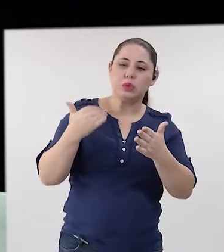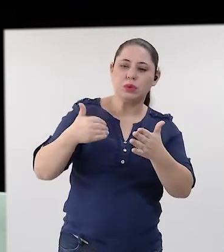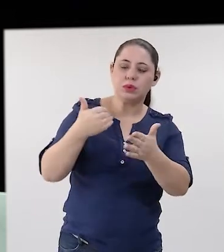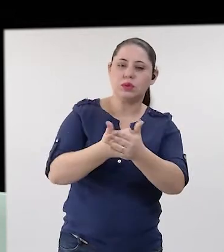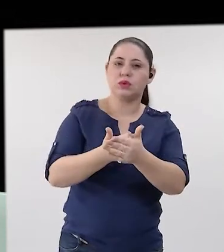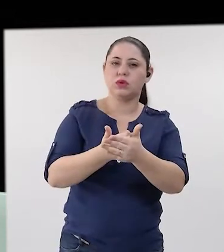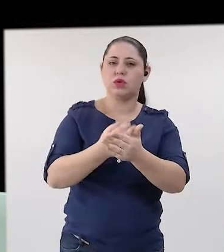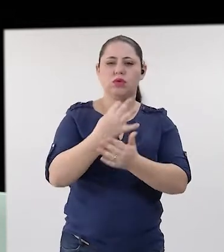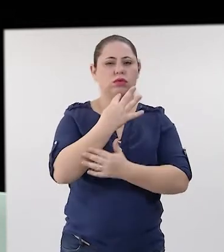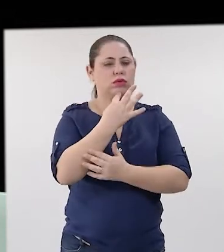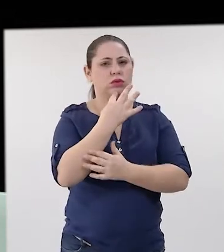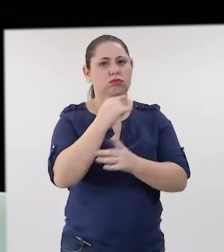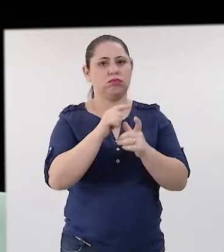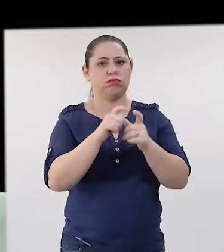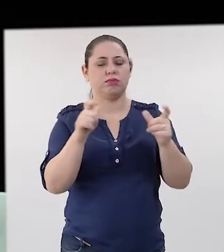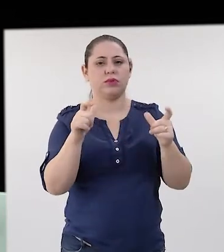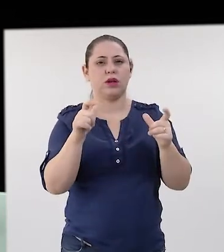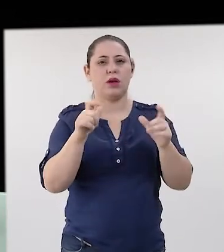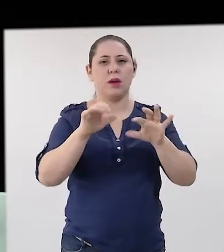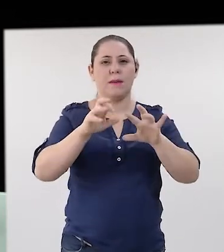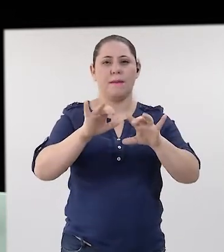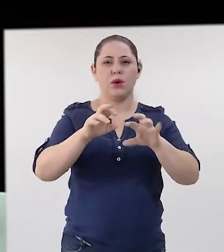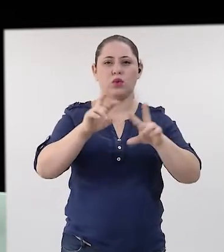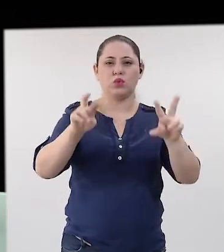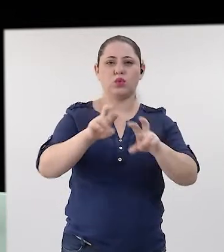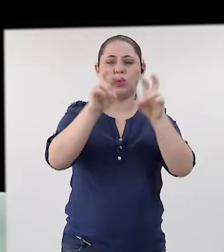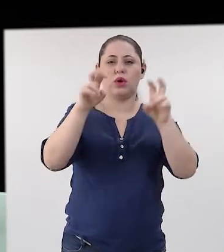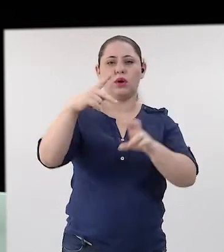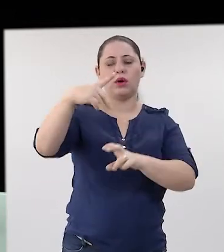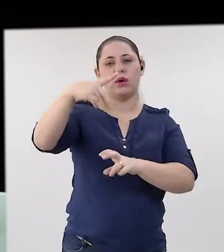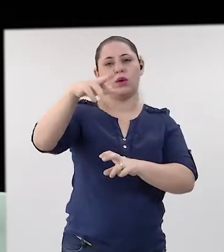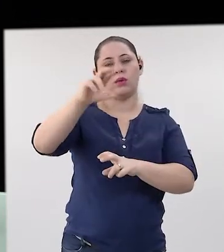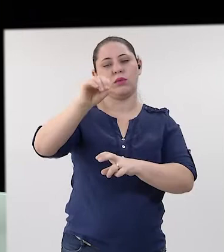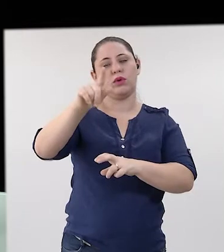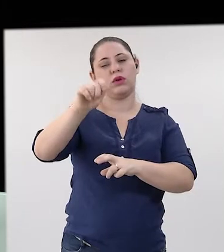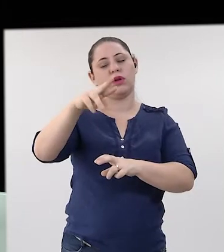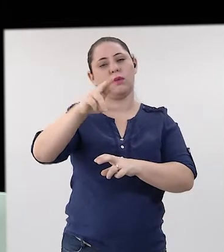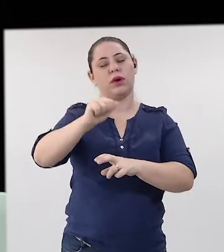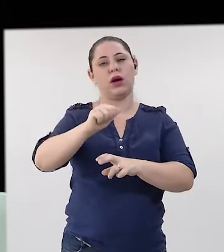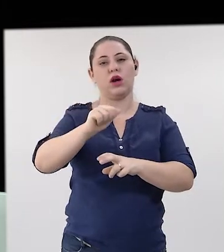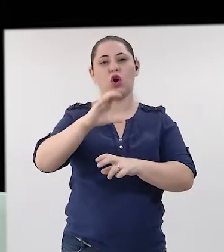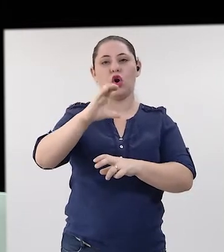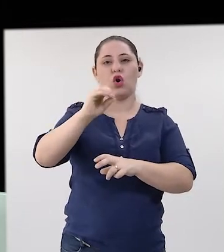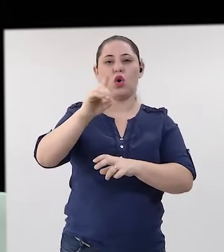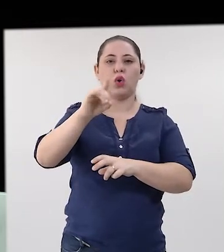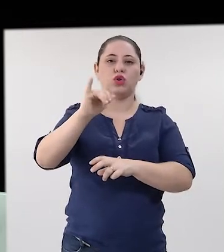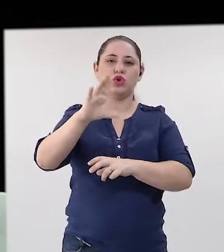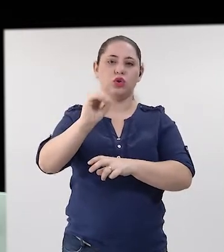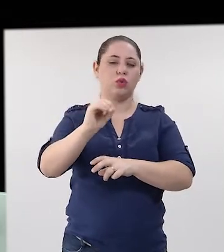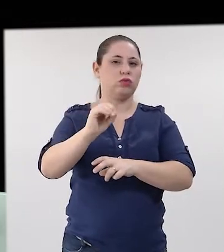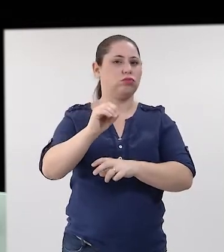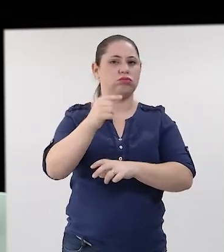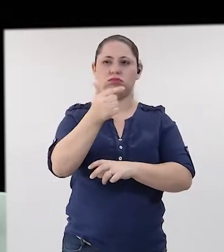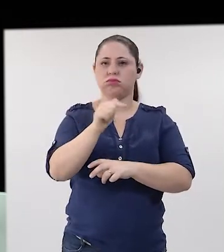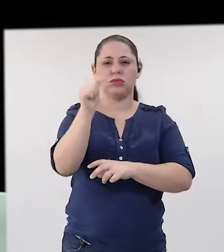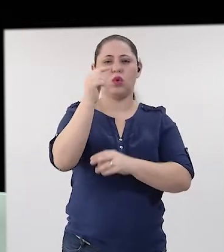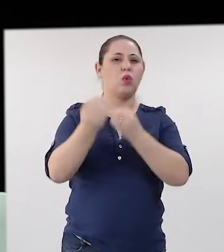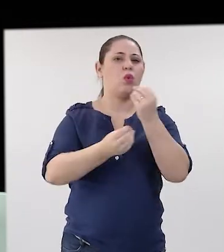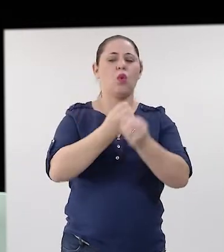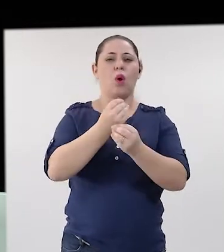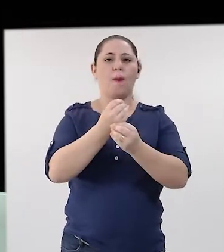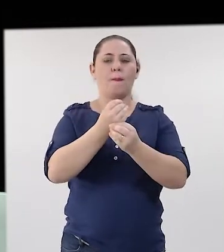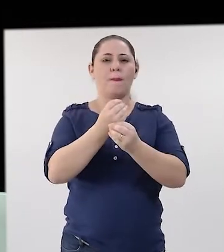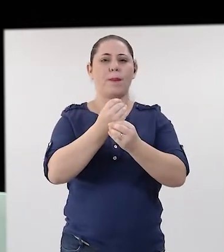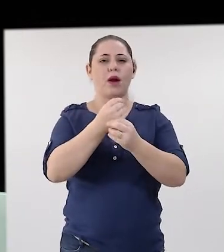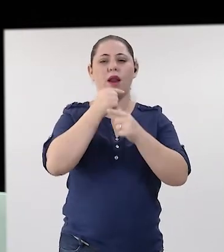vocês não tinham um conhecimento tão grande para programar os códigos de aplicativos de jogos. Como é que foi